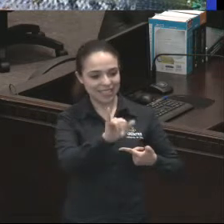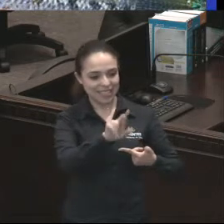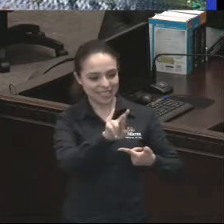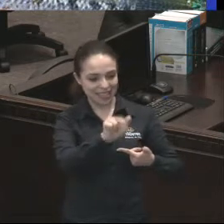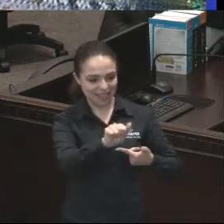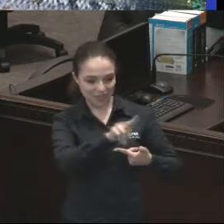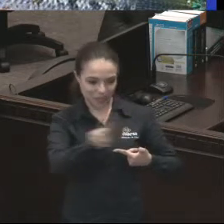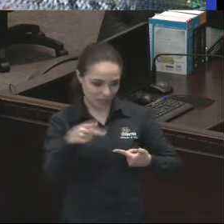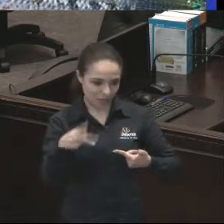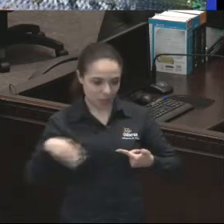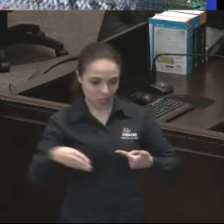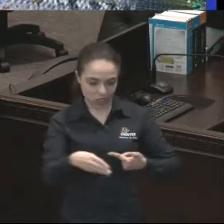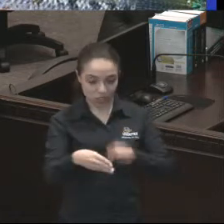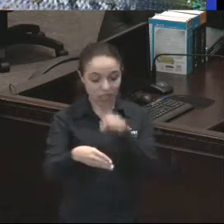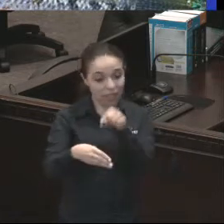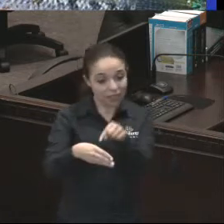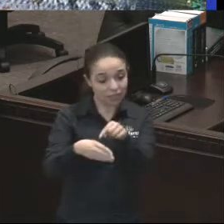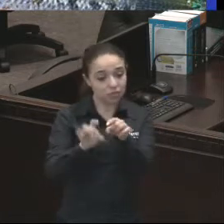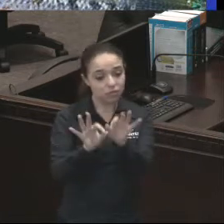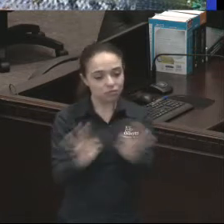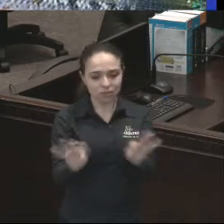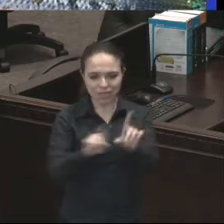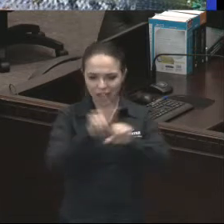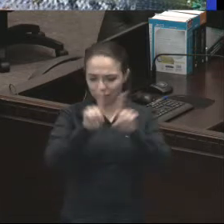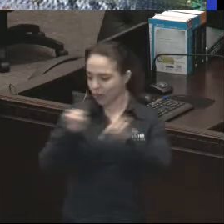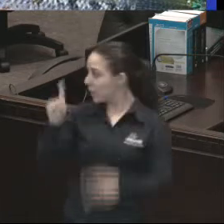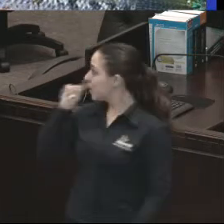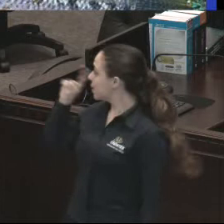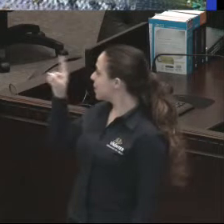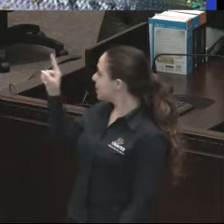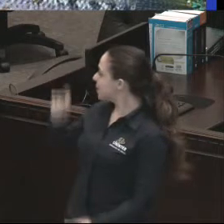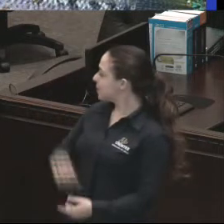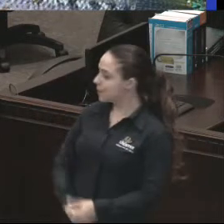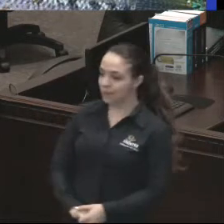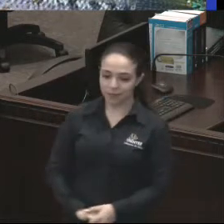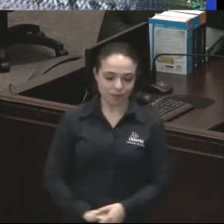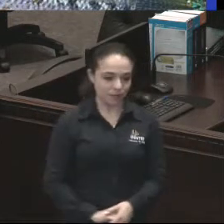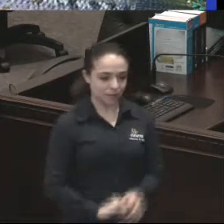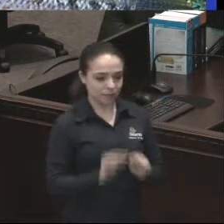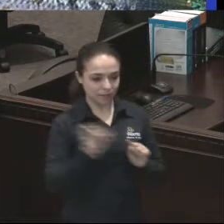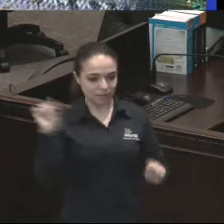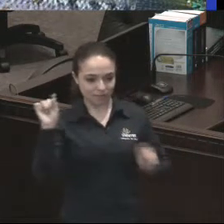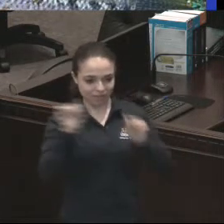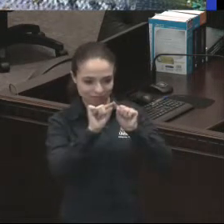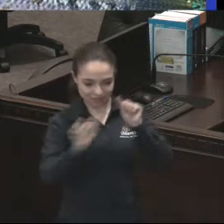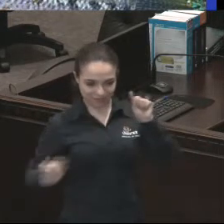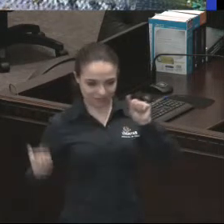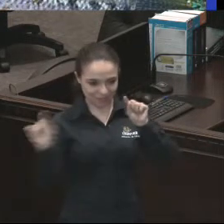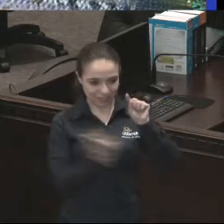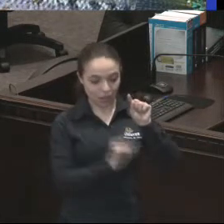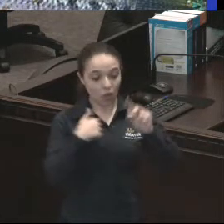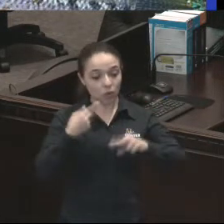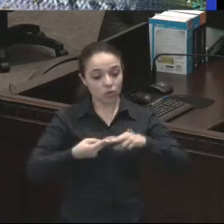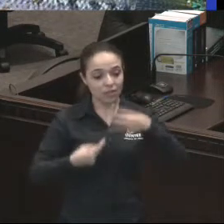malabaricus, e aqui eu só simplifiquei esse gráfico para vocês, eu gostaria que de mostrar para vocês. Nós utilizamos